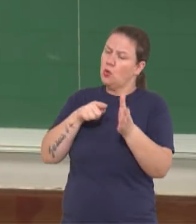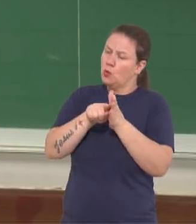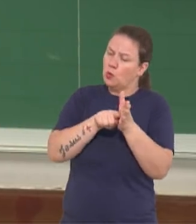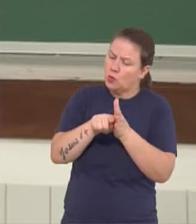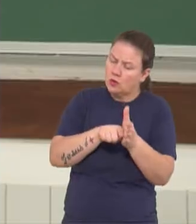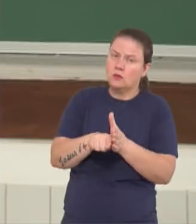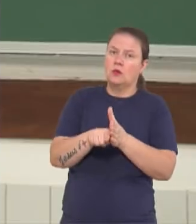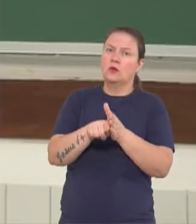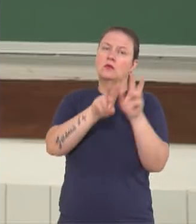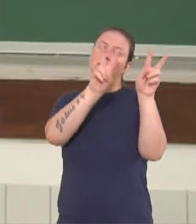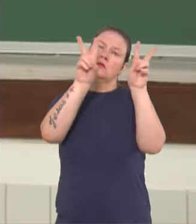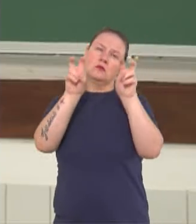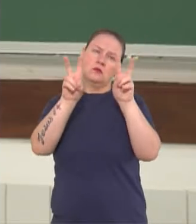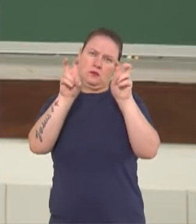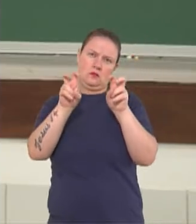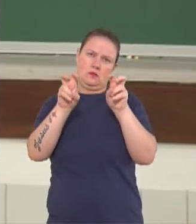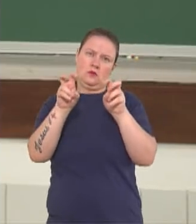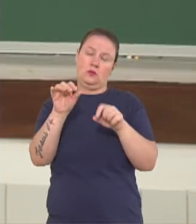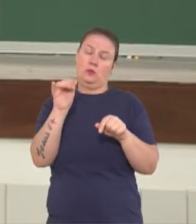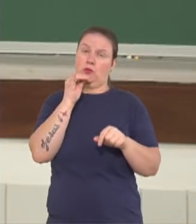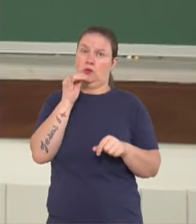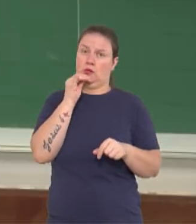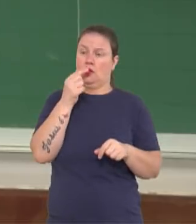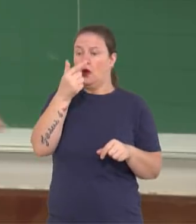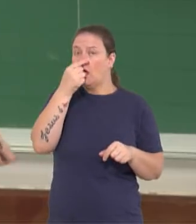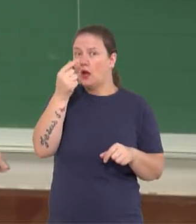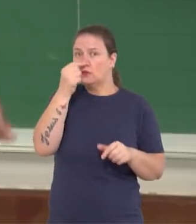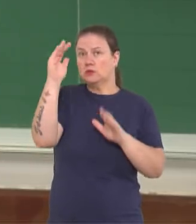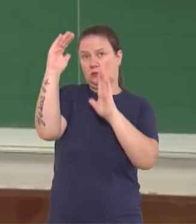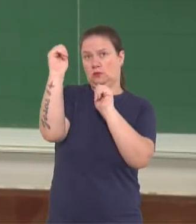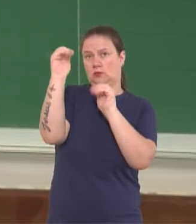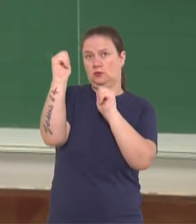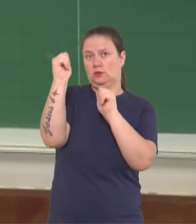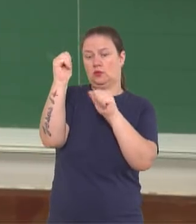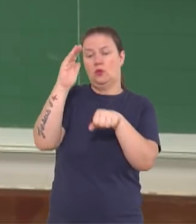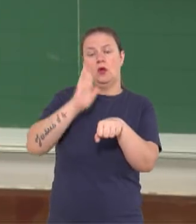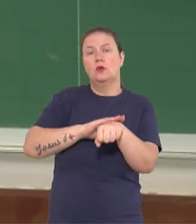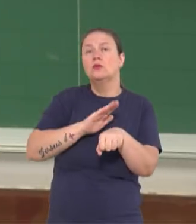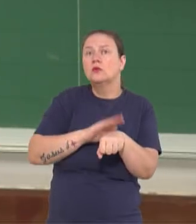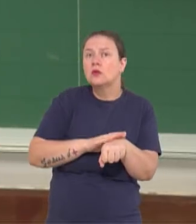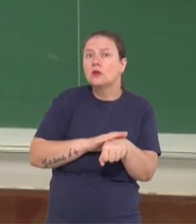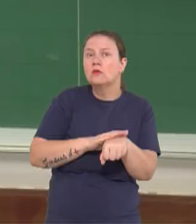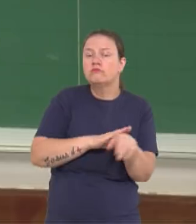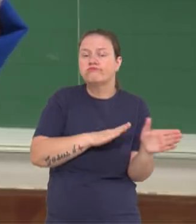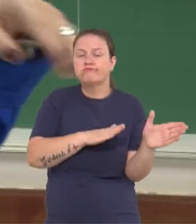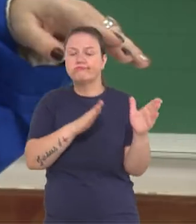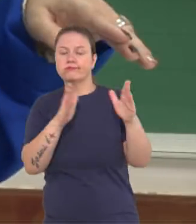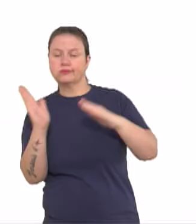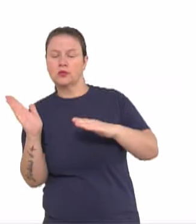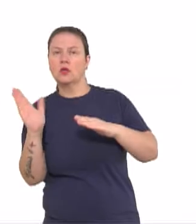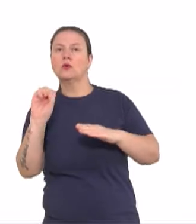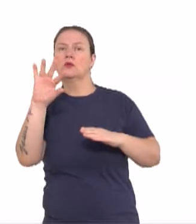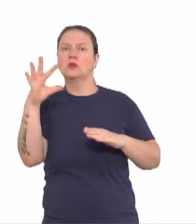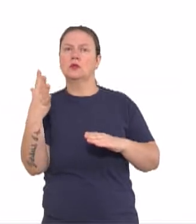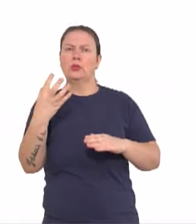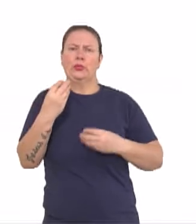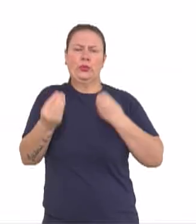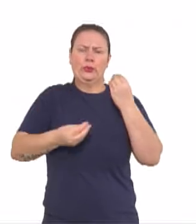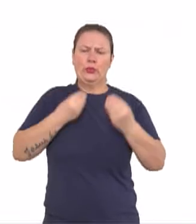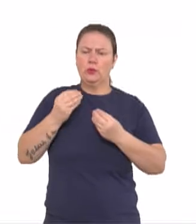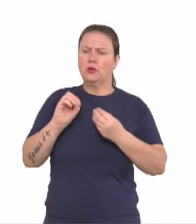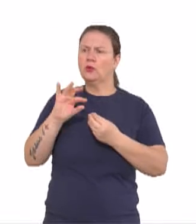sobre a gripe espanhola. Então, onde aconteceu, como aconteceu, de que forma, quem estavam envolvidos,